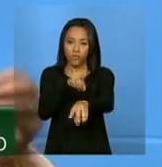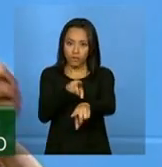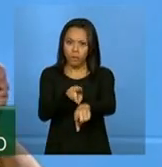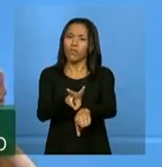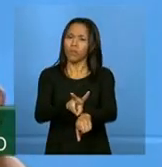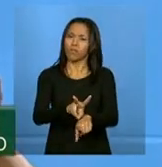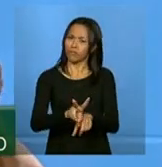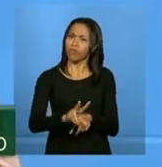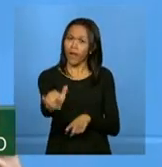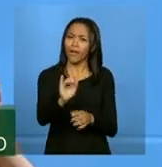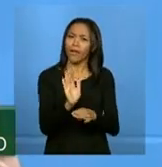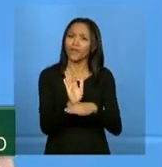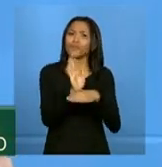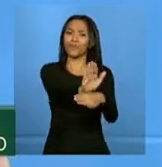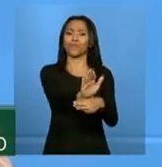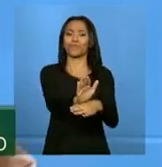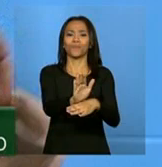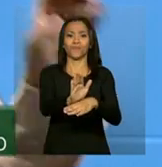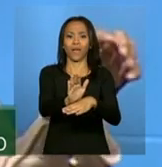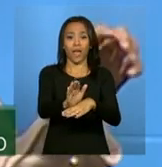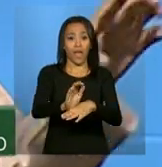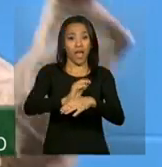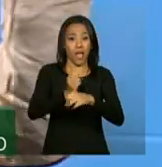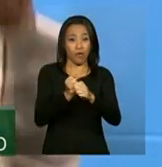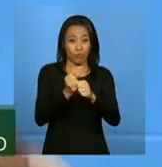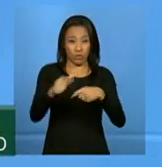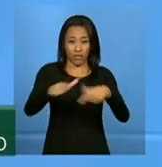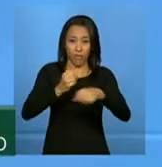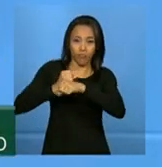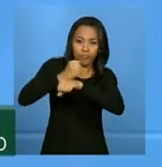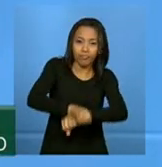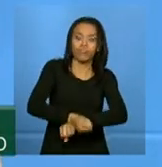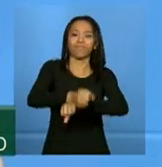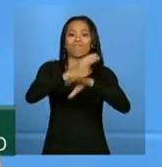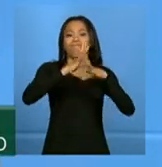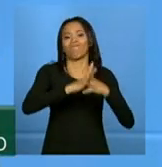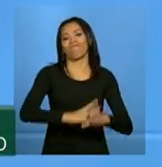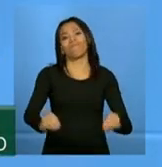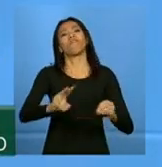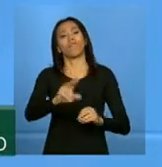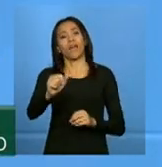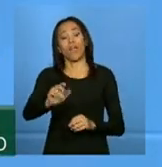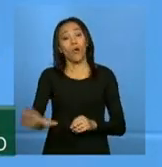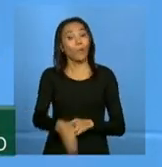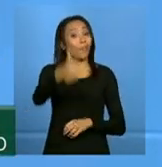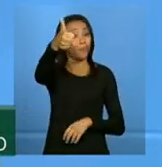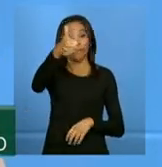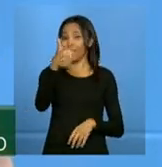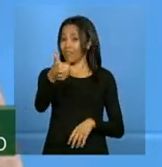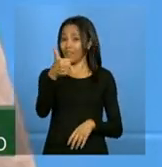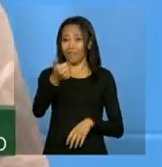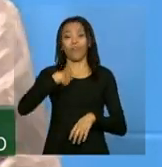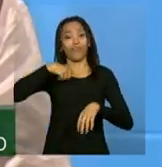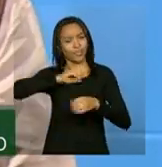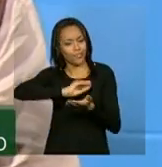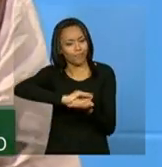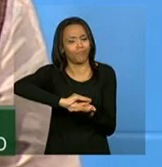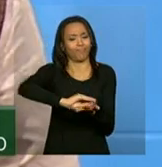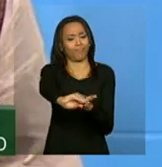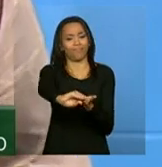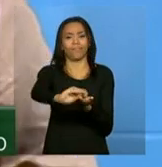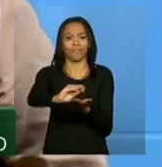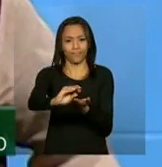ajudam na eliminação das piores formas de trabalho infantil. Inclusive, é o melhor investimento que nós podemos fazer também para mitigar a